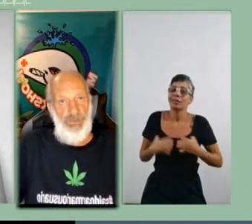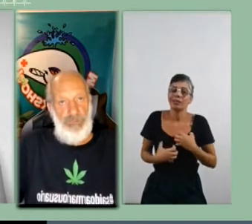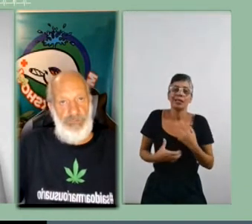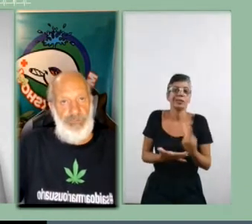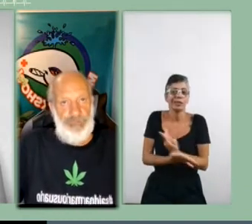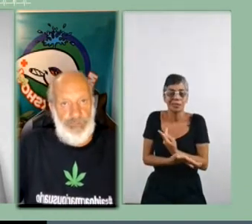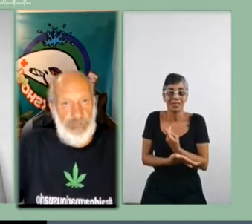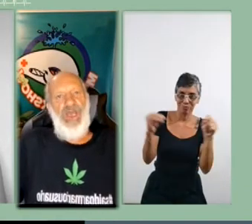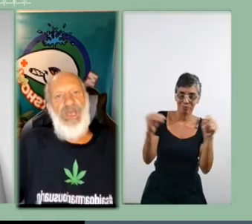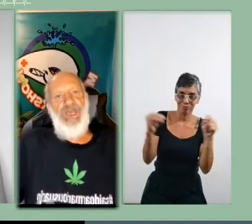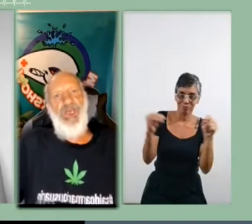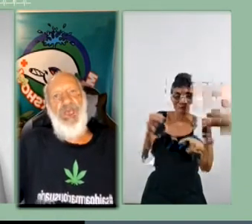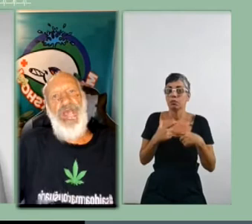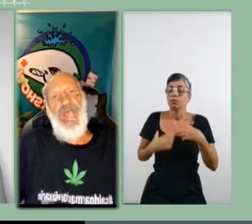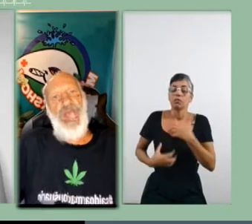analgésico,